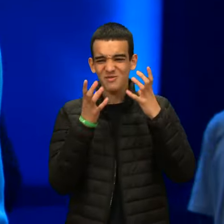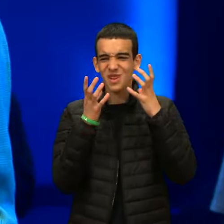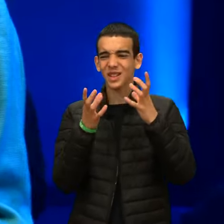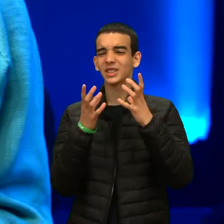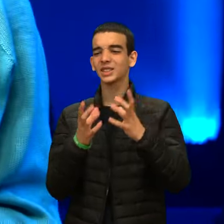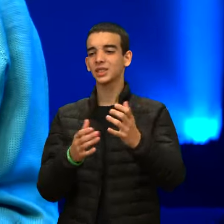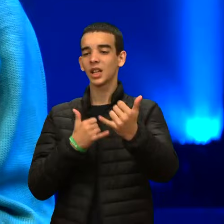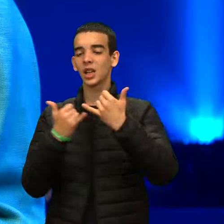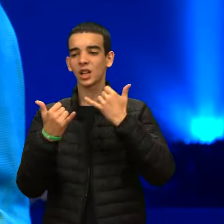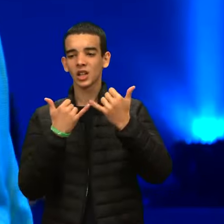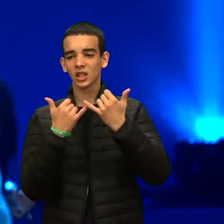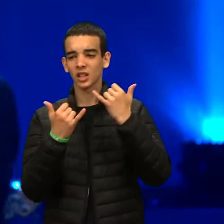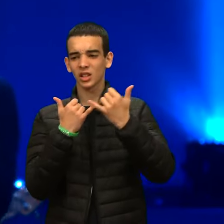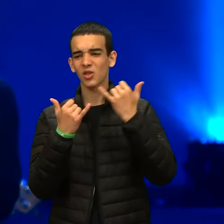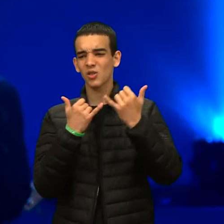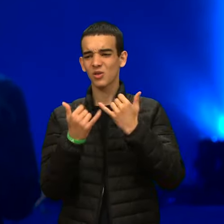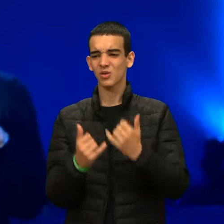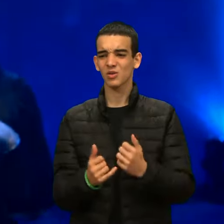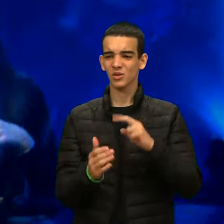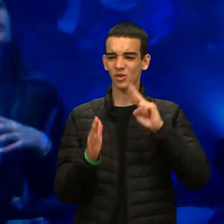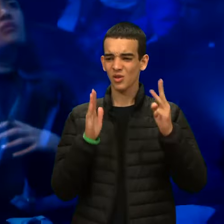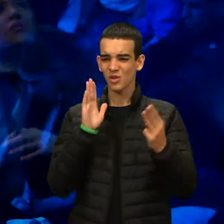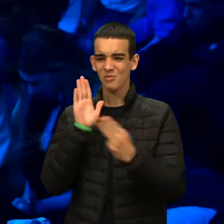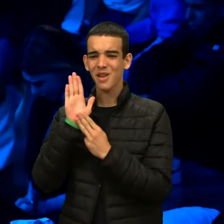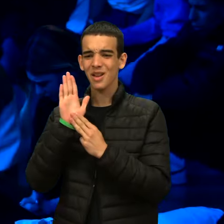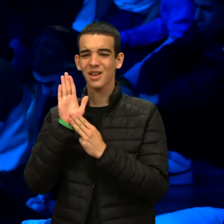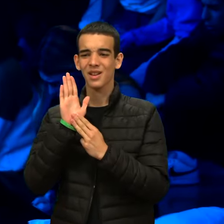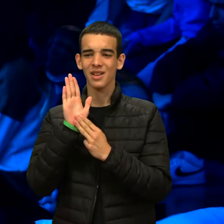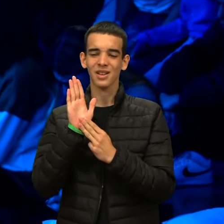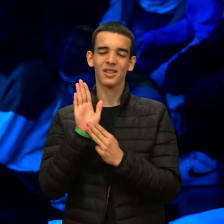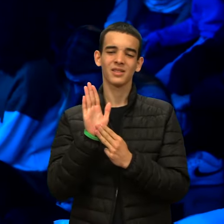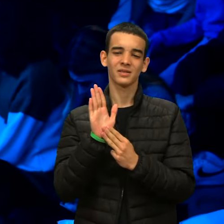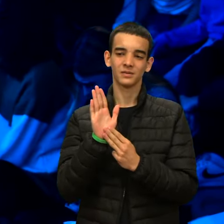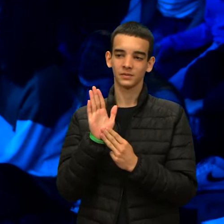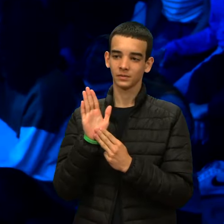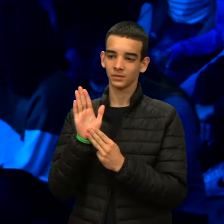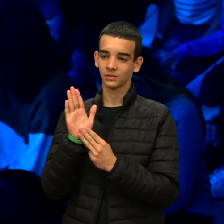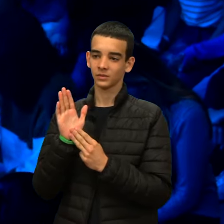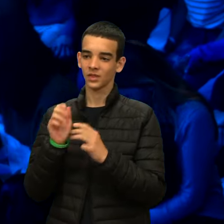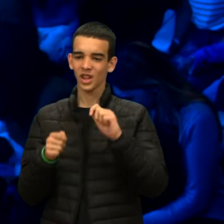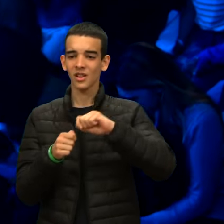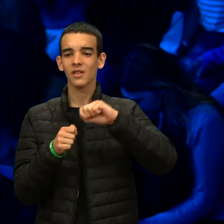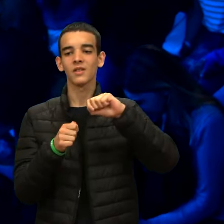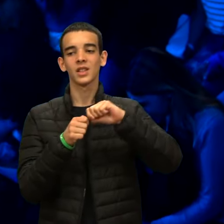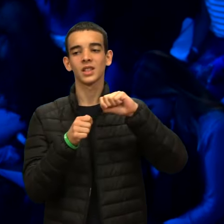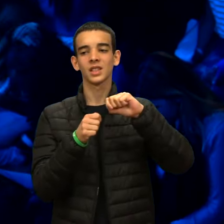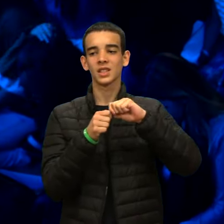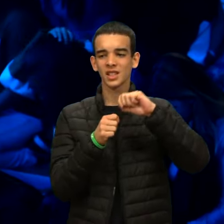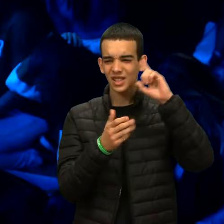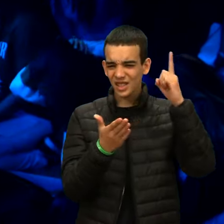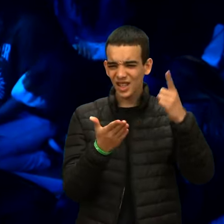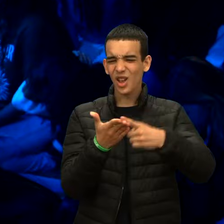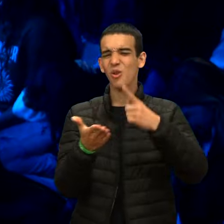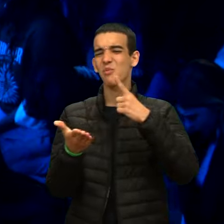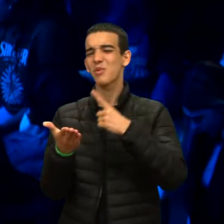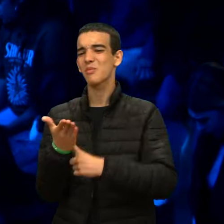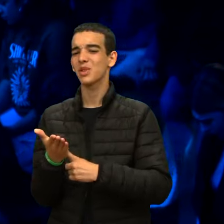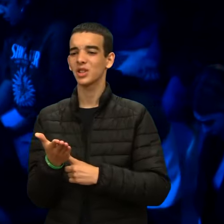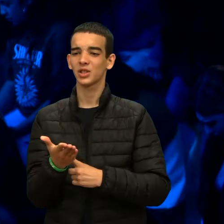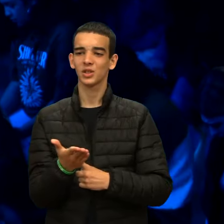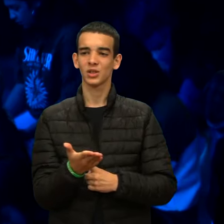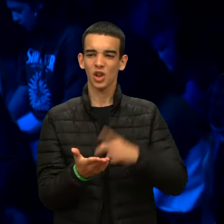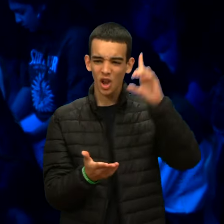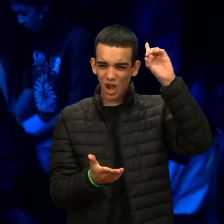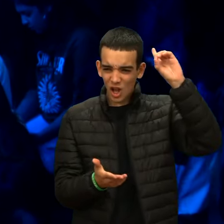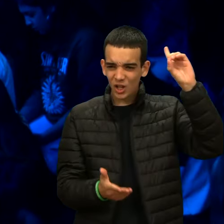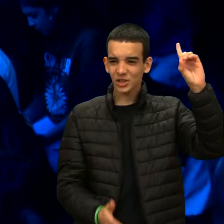um compromisso com isso. Pai, nós queremos te pedir que o Senhor levante, Deus, uma geração que é posicionada, uma